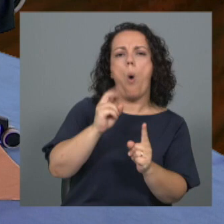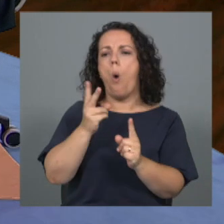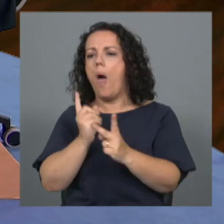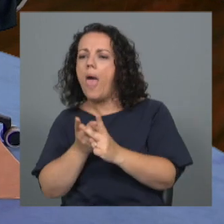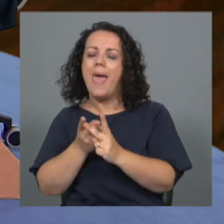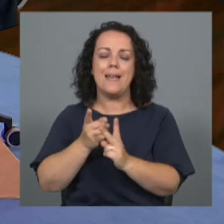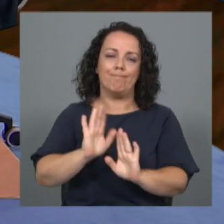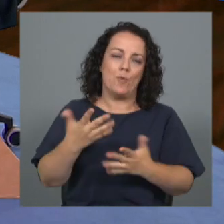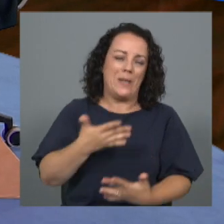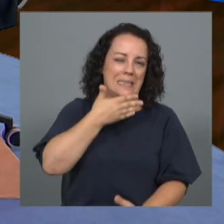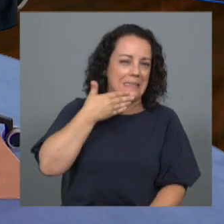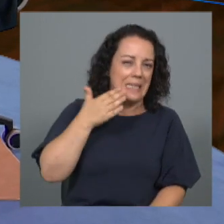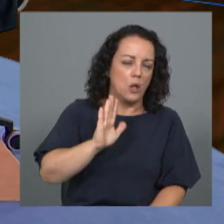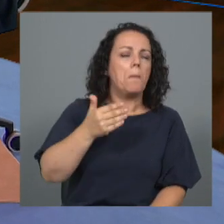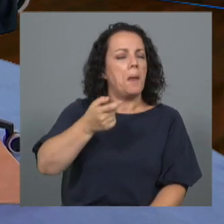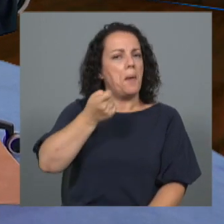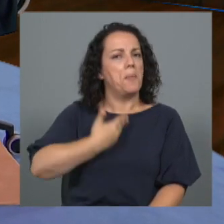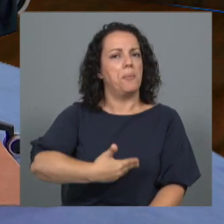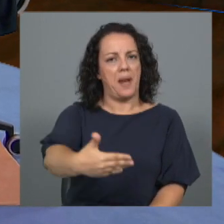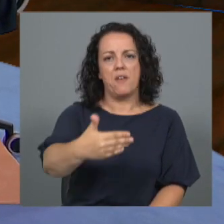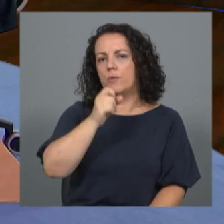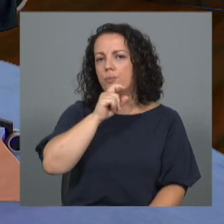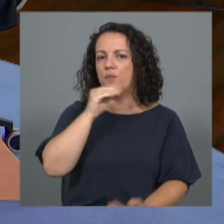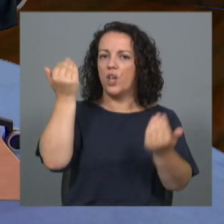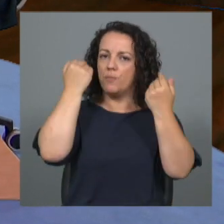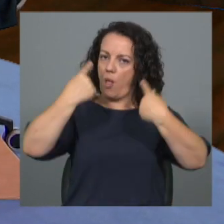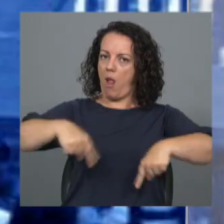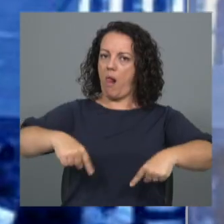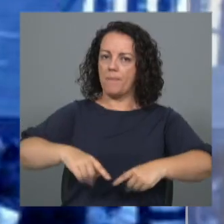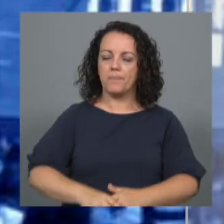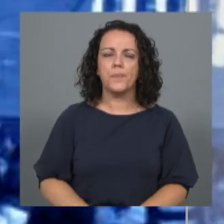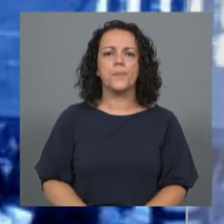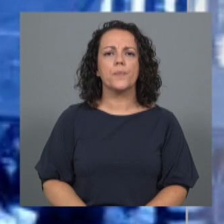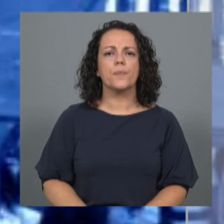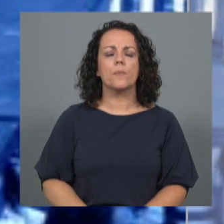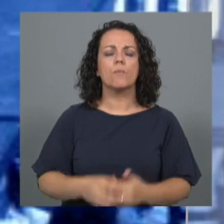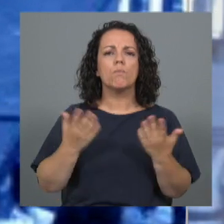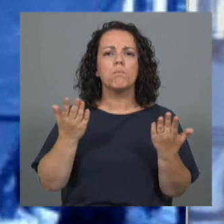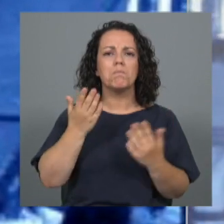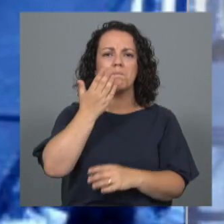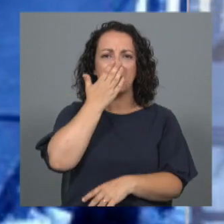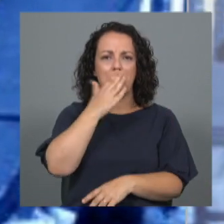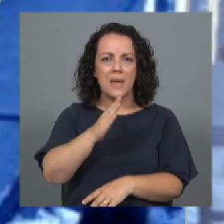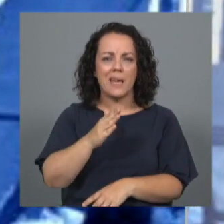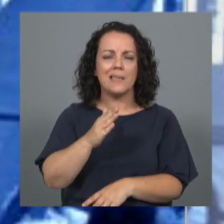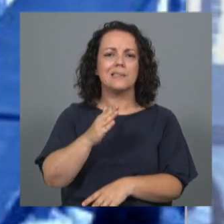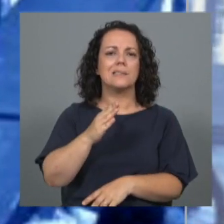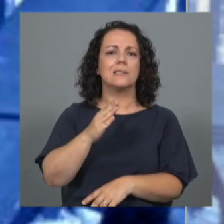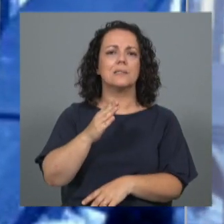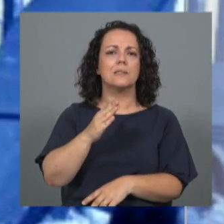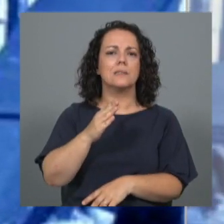muito prematuro. Mas em breve vamos ter essa informação. Exato. No entanto, parecem existir